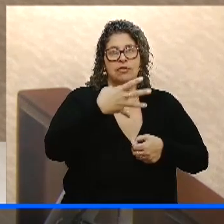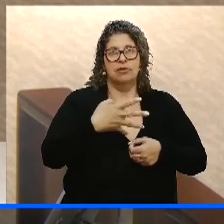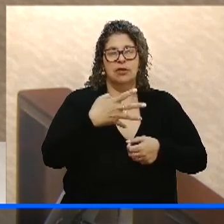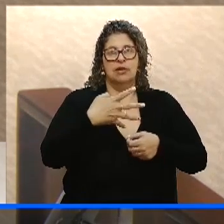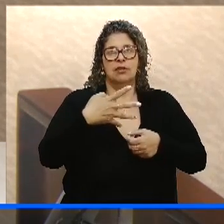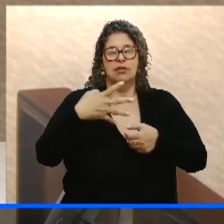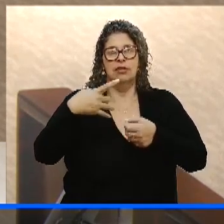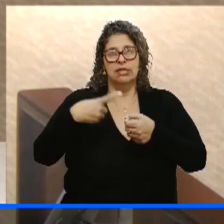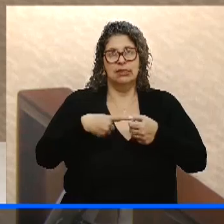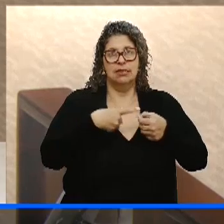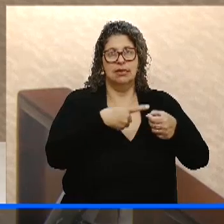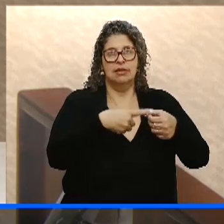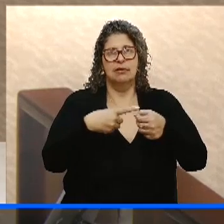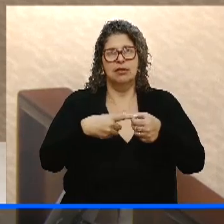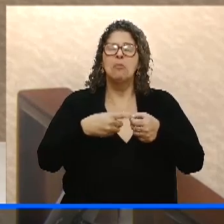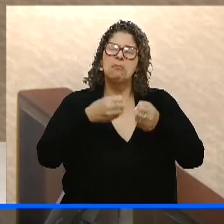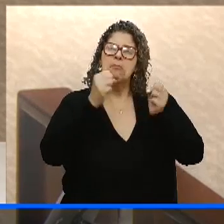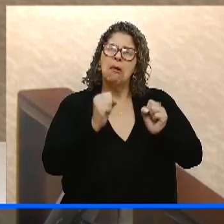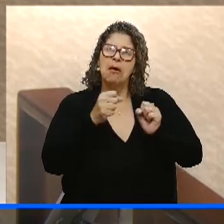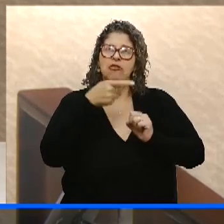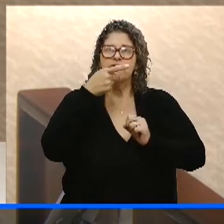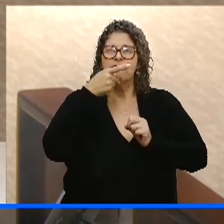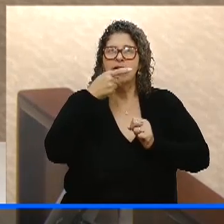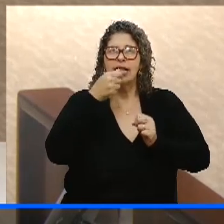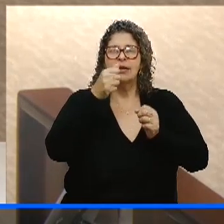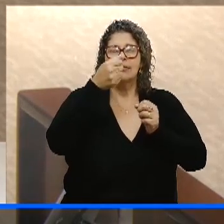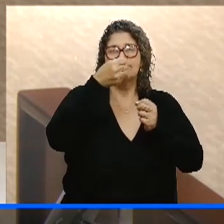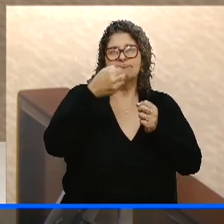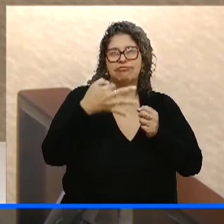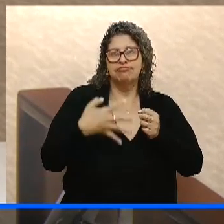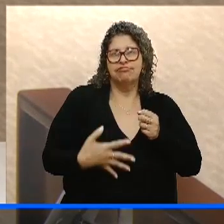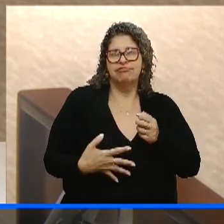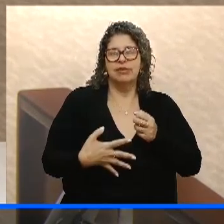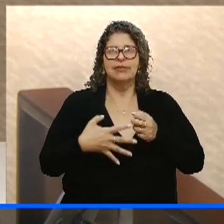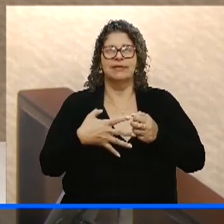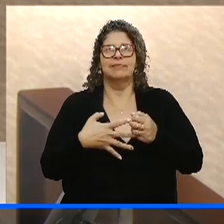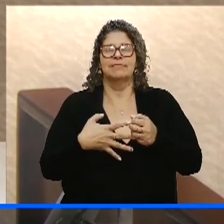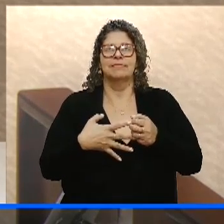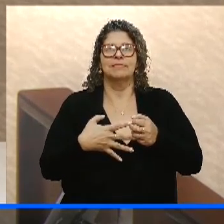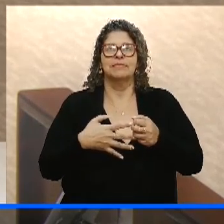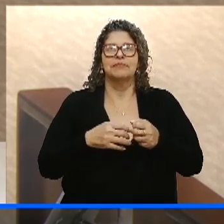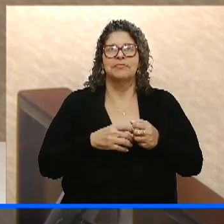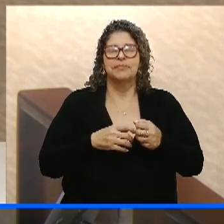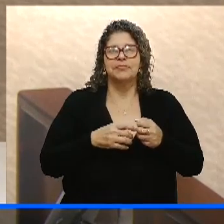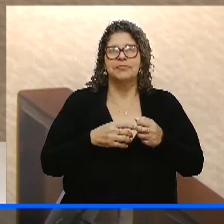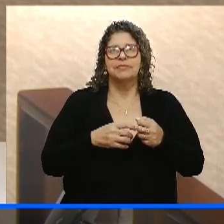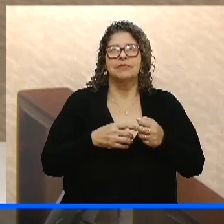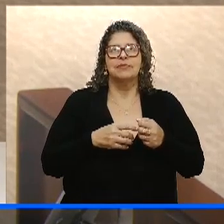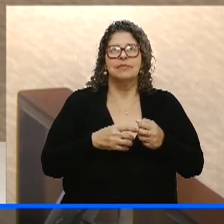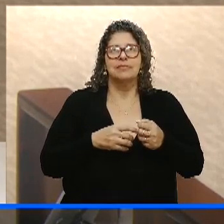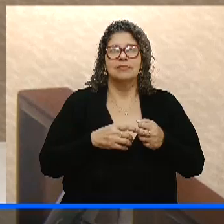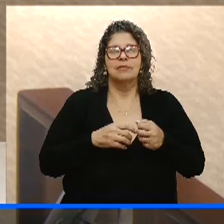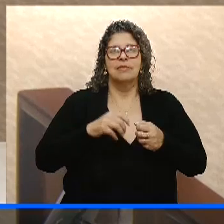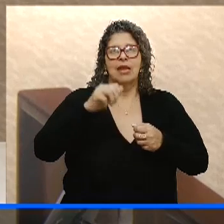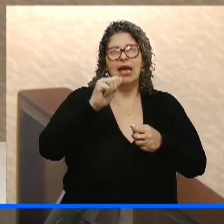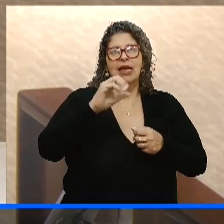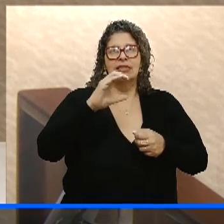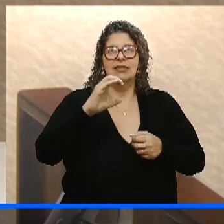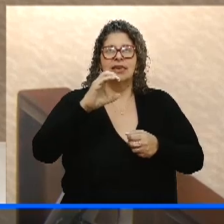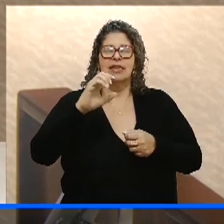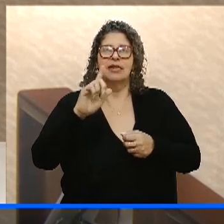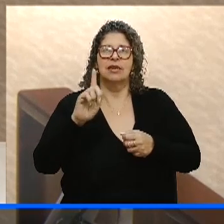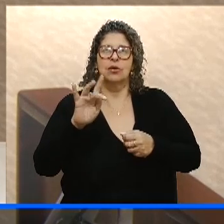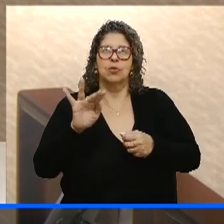em ordem alfabética para evitar que se tenha um pouco de ciúmes aceguá do